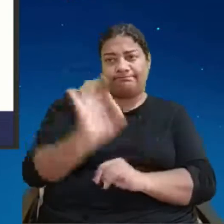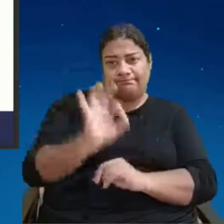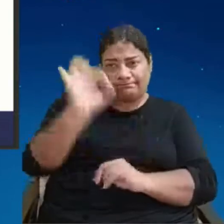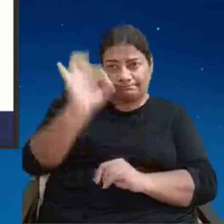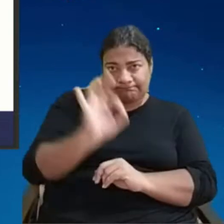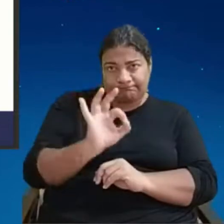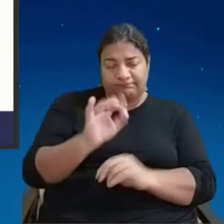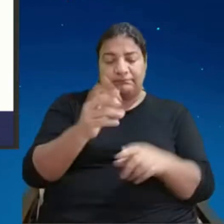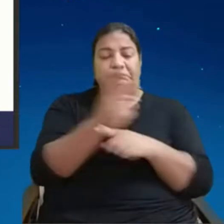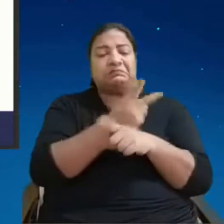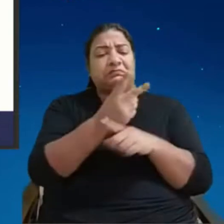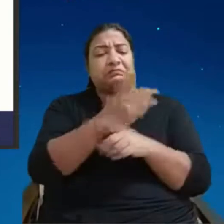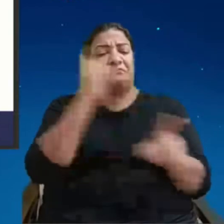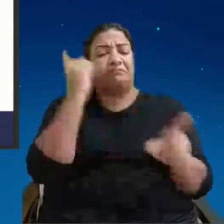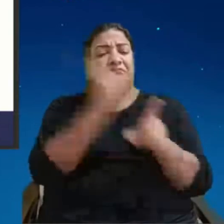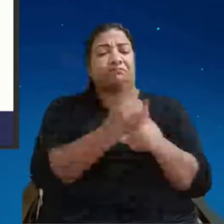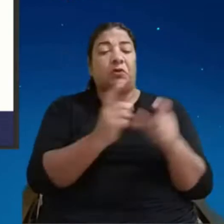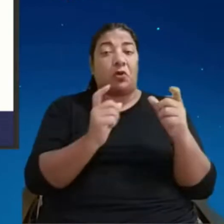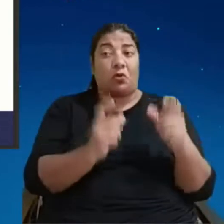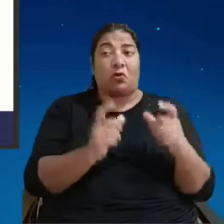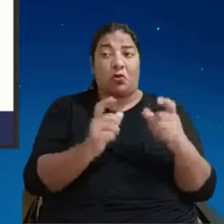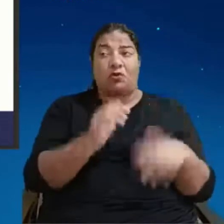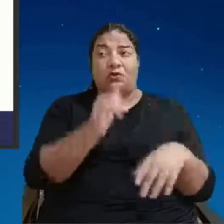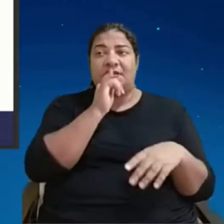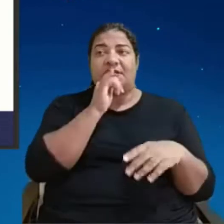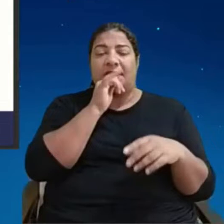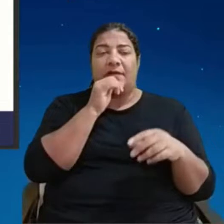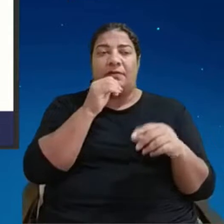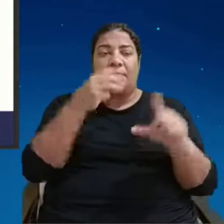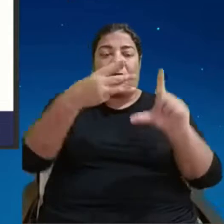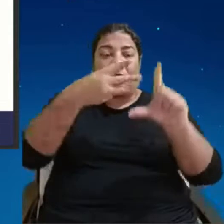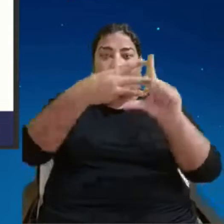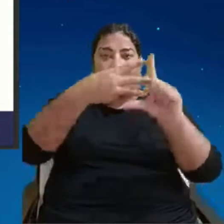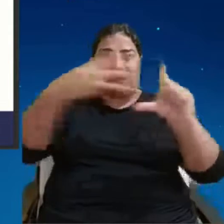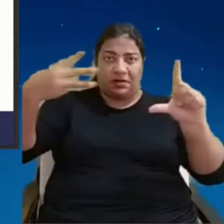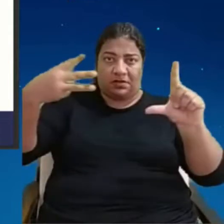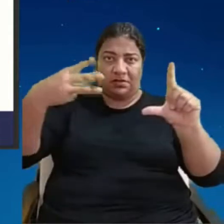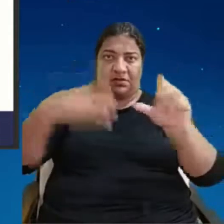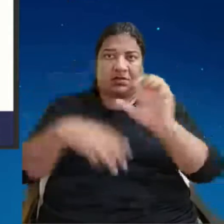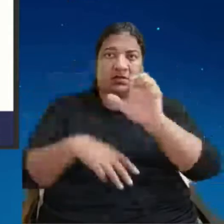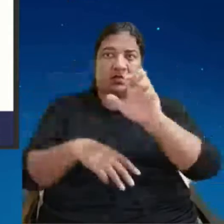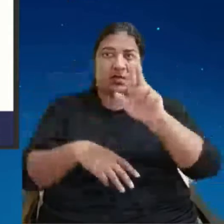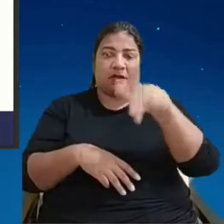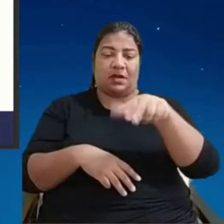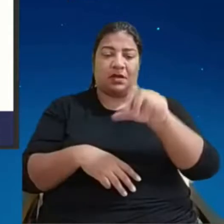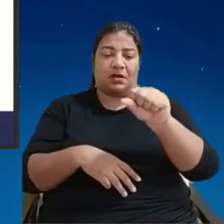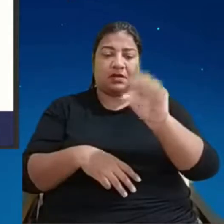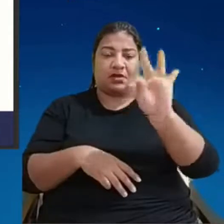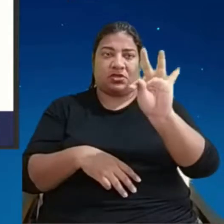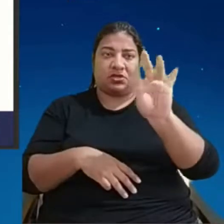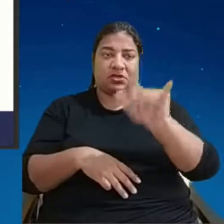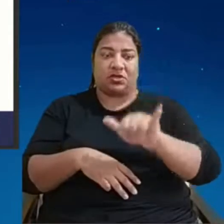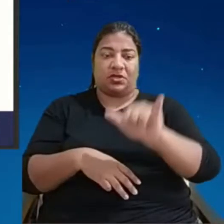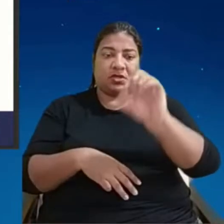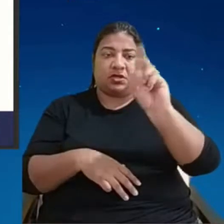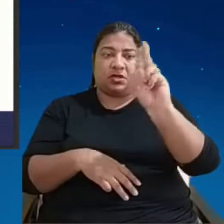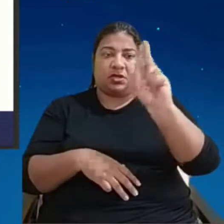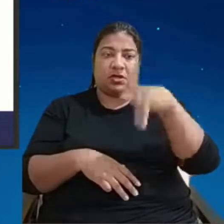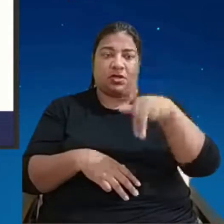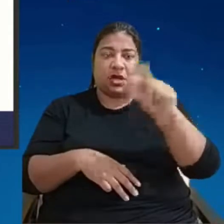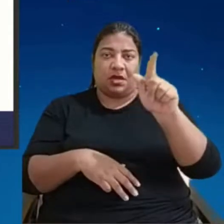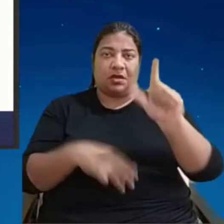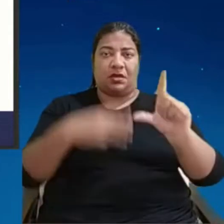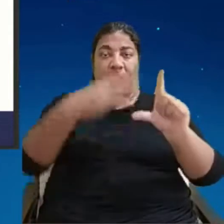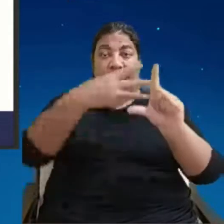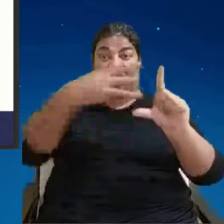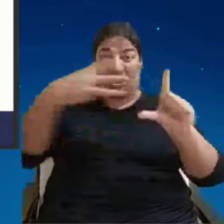buscando, né? Então, assim, a Ernst Young publicou, né, um impacto entre 2021 e